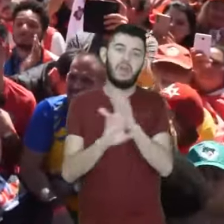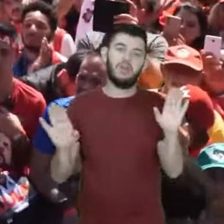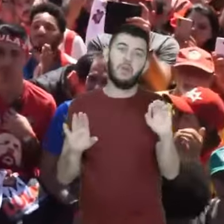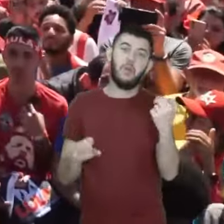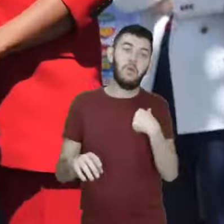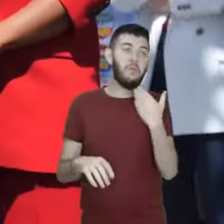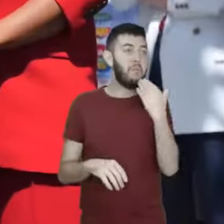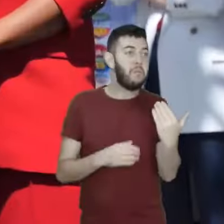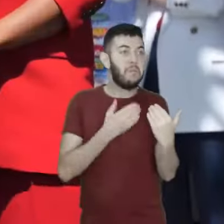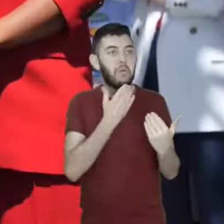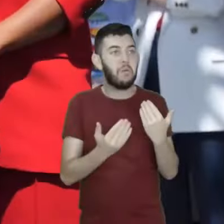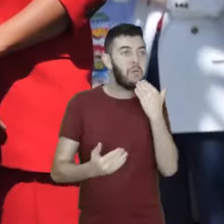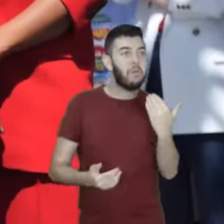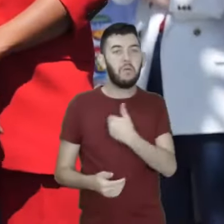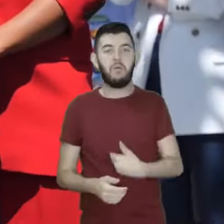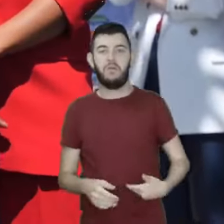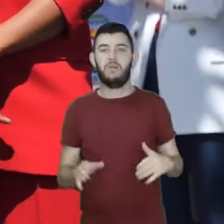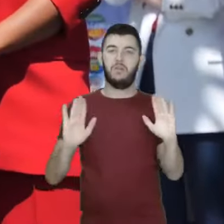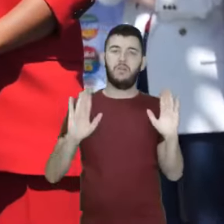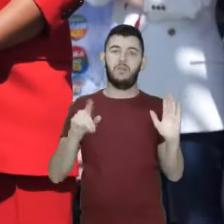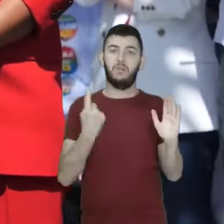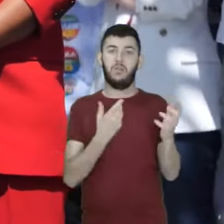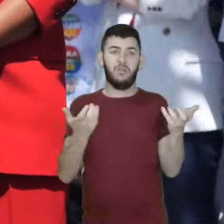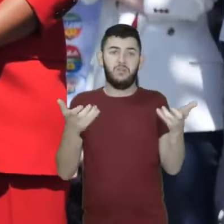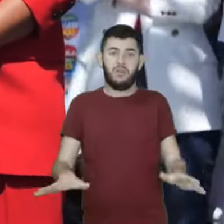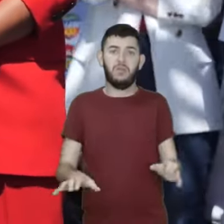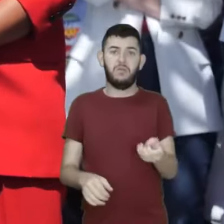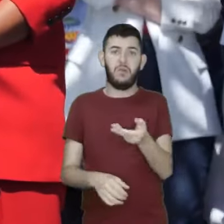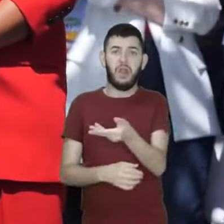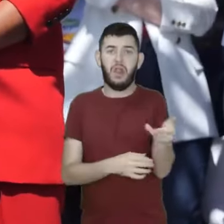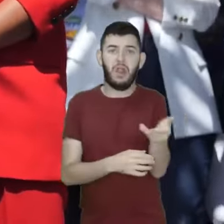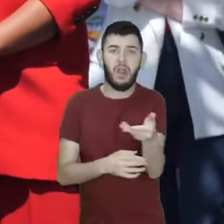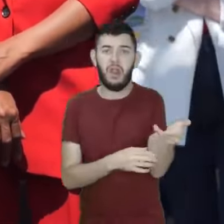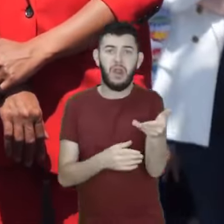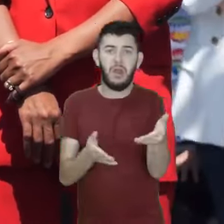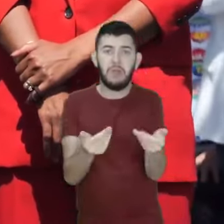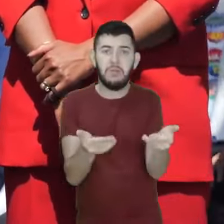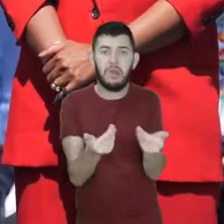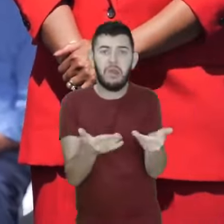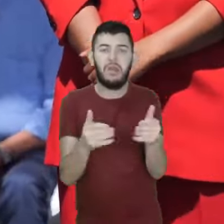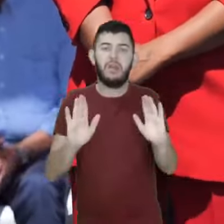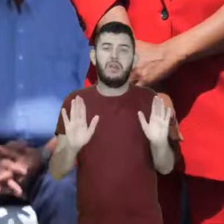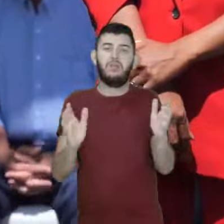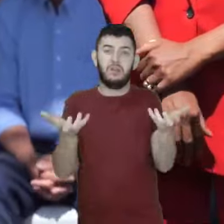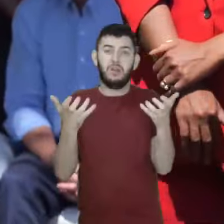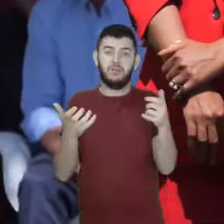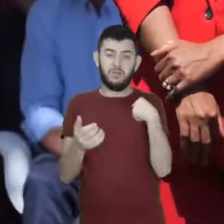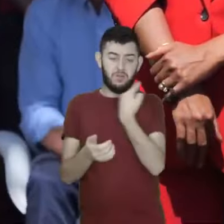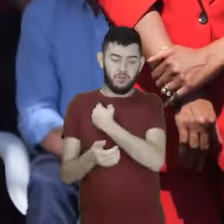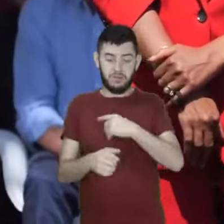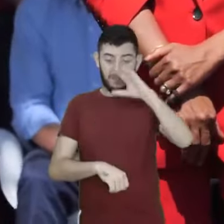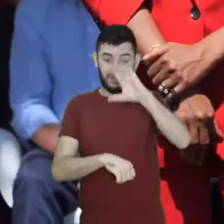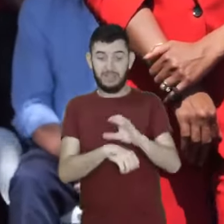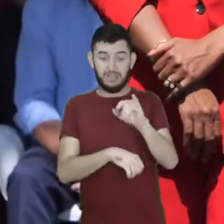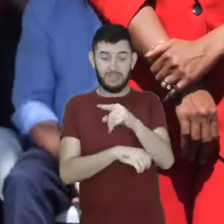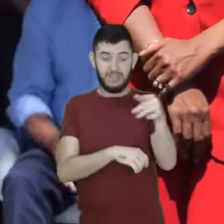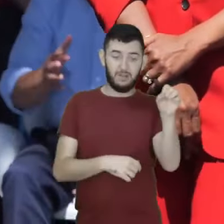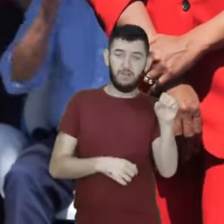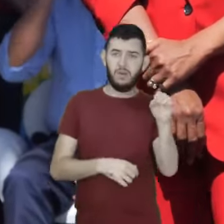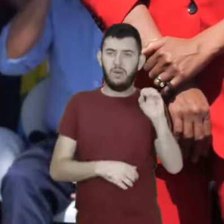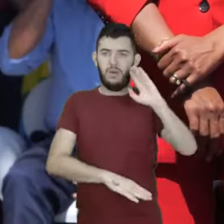quer ser pedinte. A gente quer ser cidadão de primeira classe. Quer acabar com essa história de pensar